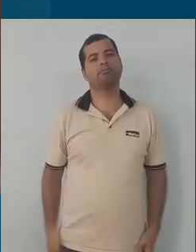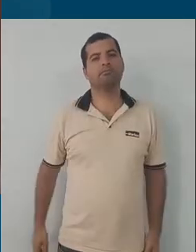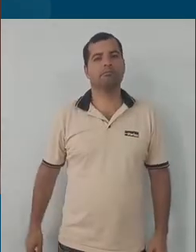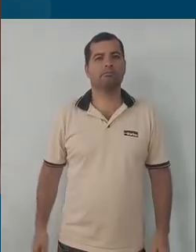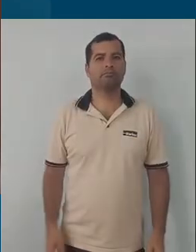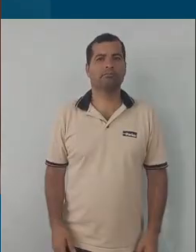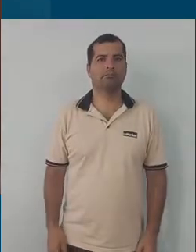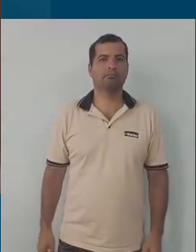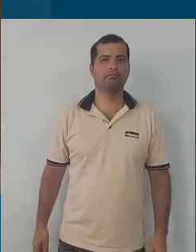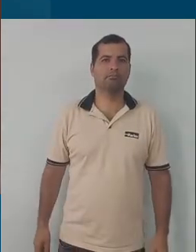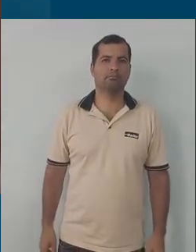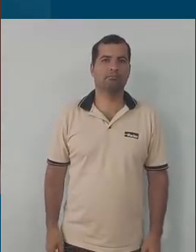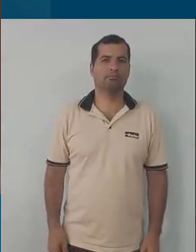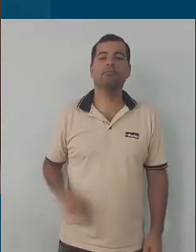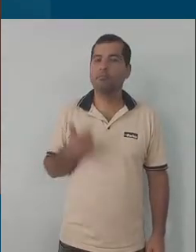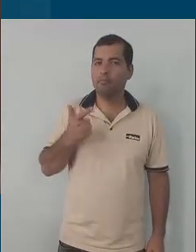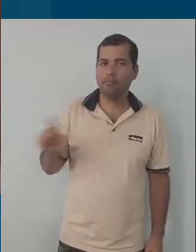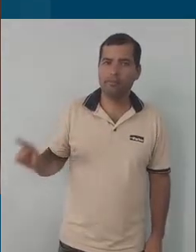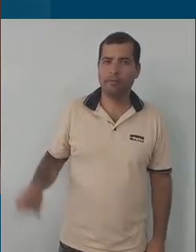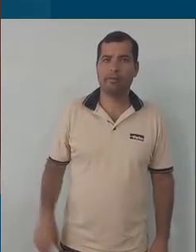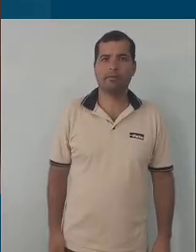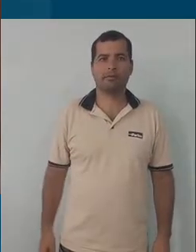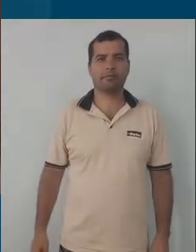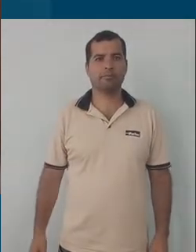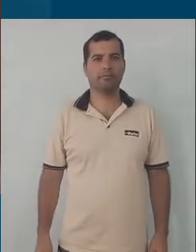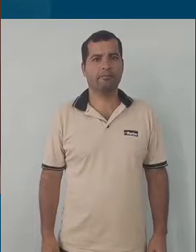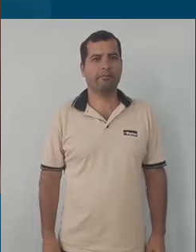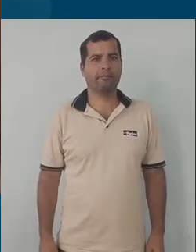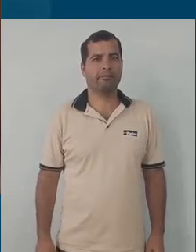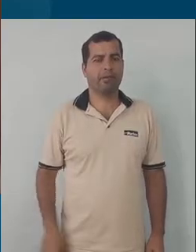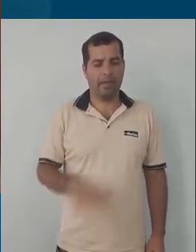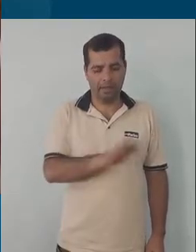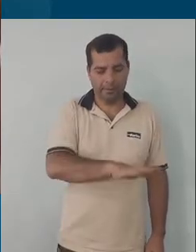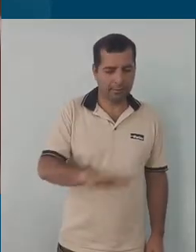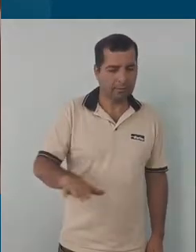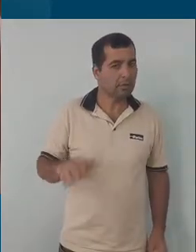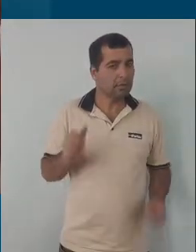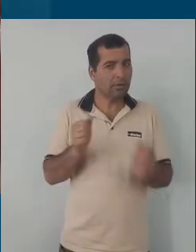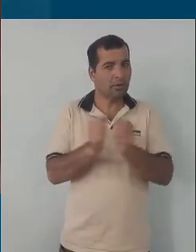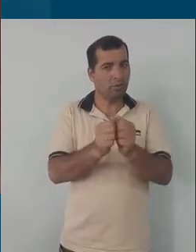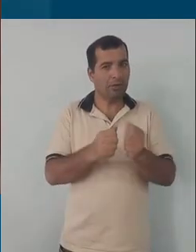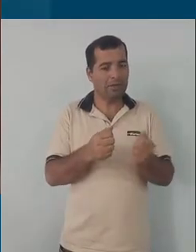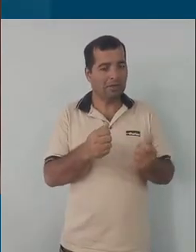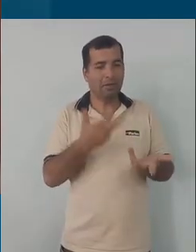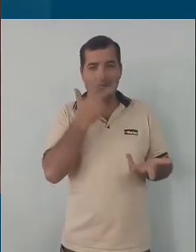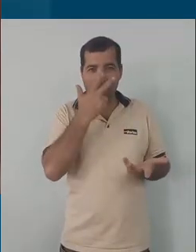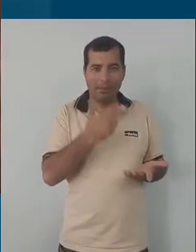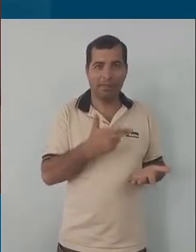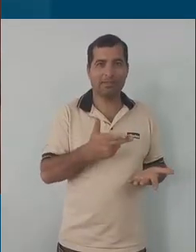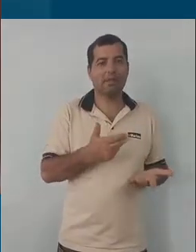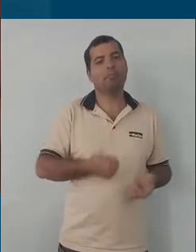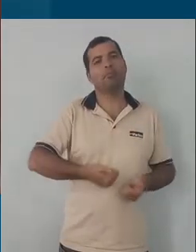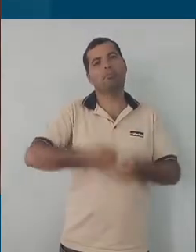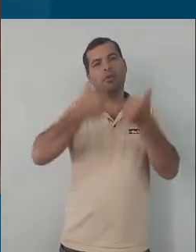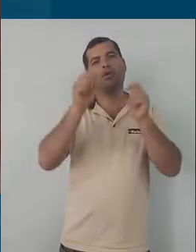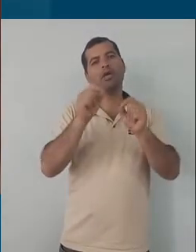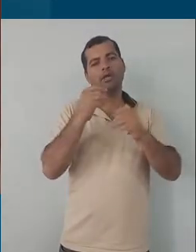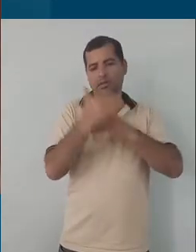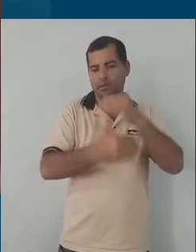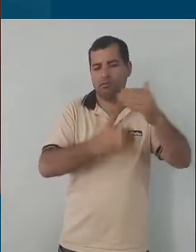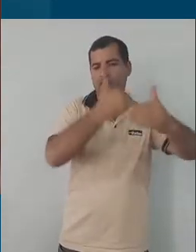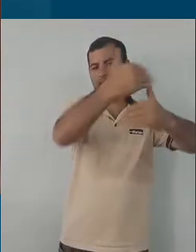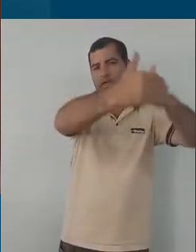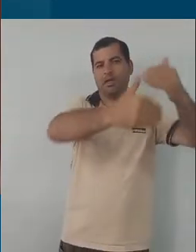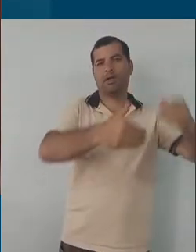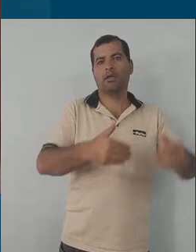O que mais? Criança que não acompanha, não tem nada melhor para desenvolver as crianças